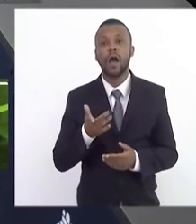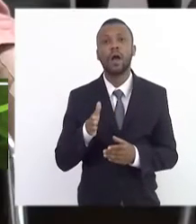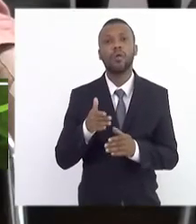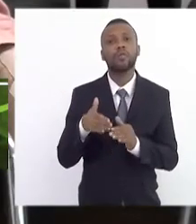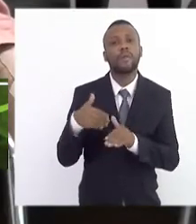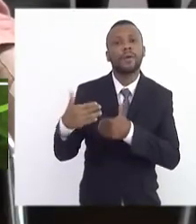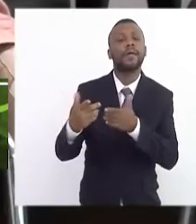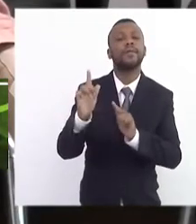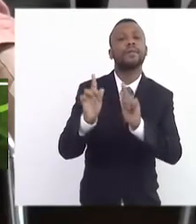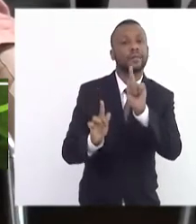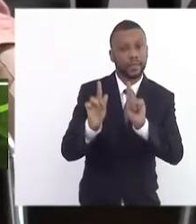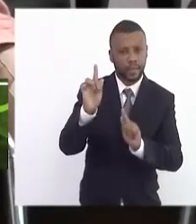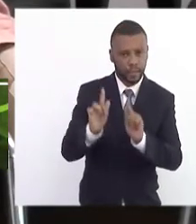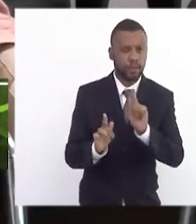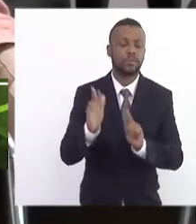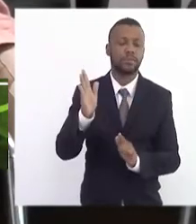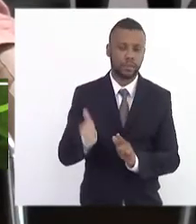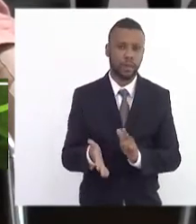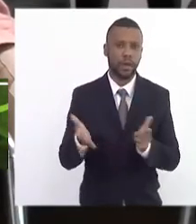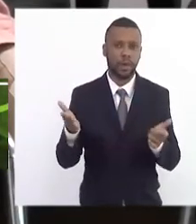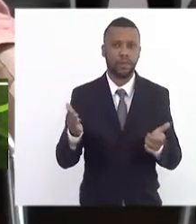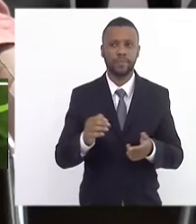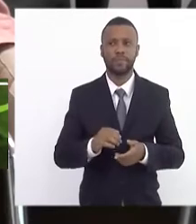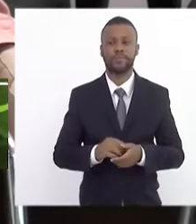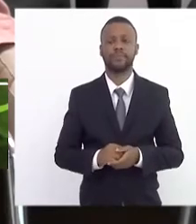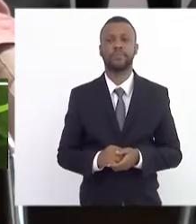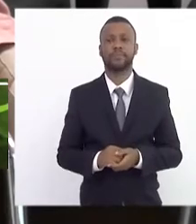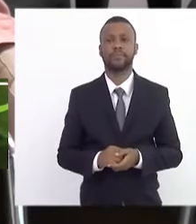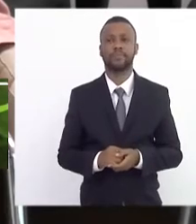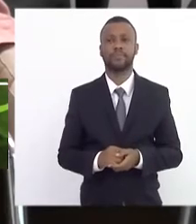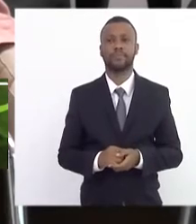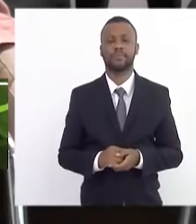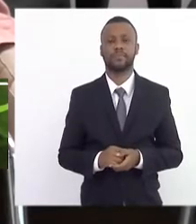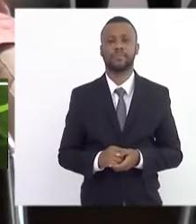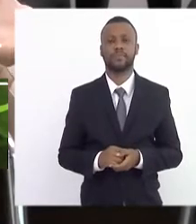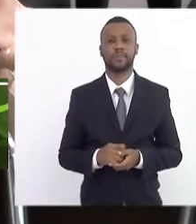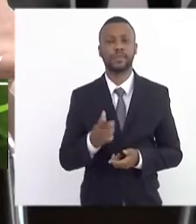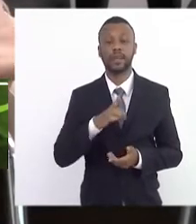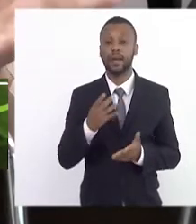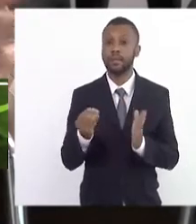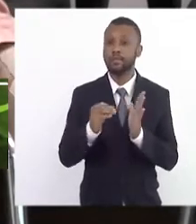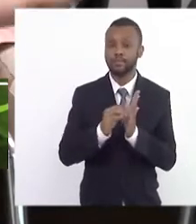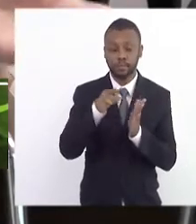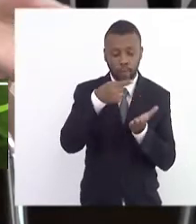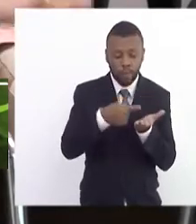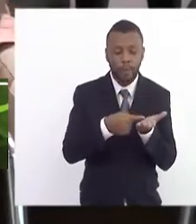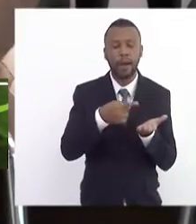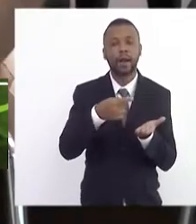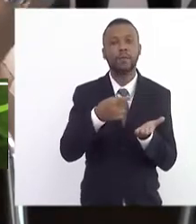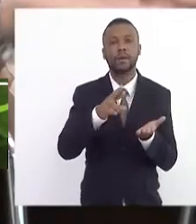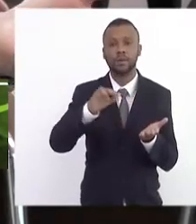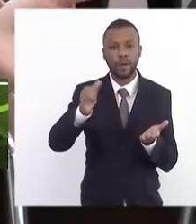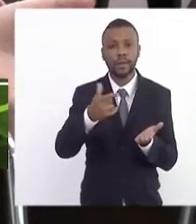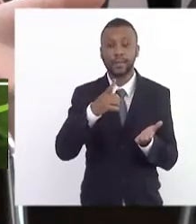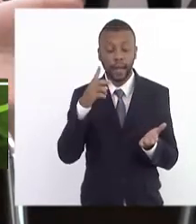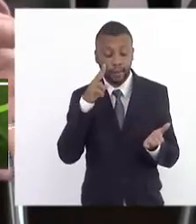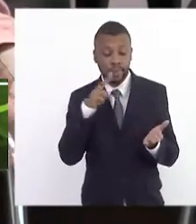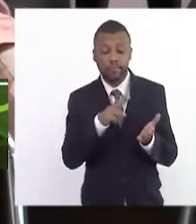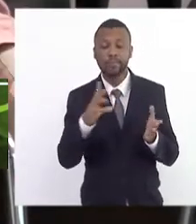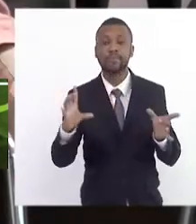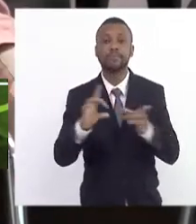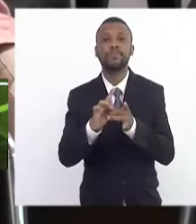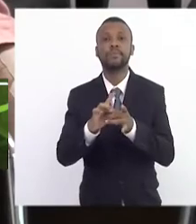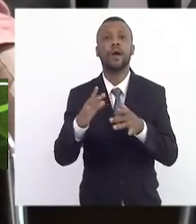licitatório, tá? Mas ele não tá sendo considerado no pacto, é porque ele já está sendo considerado no programa